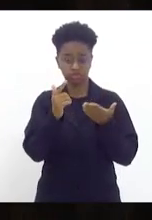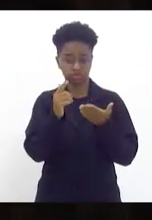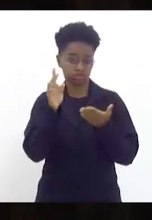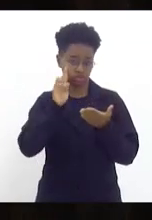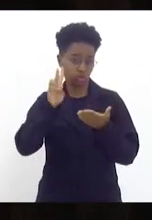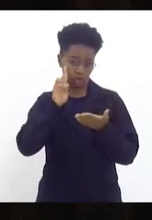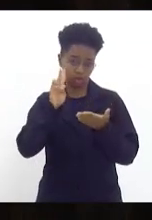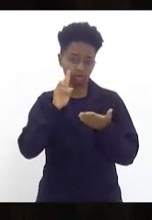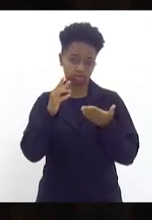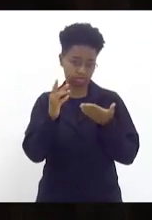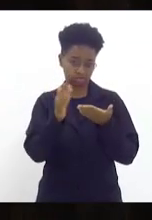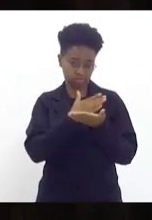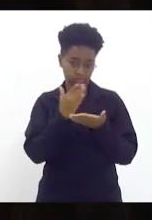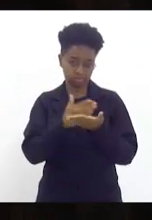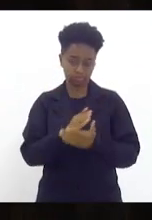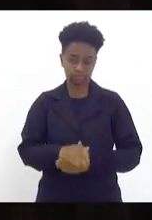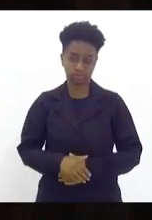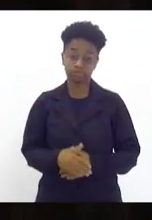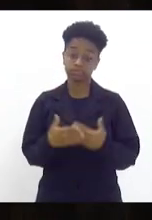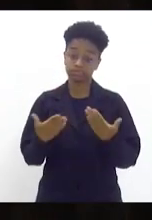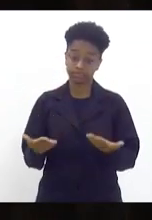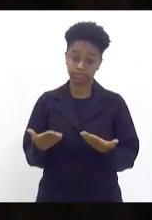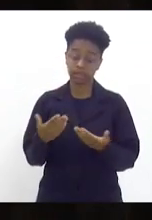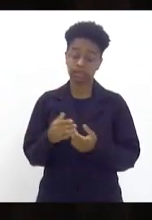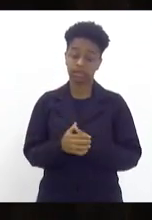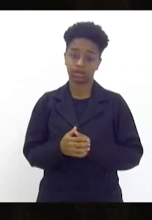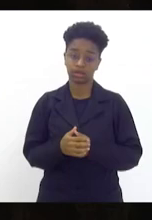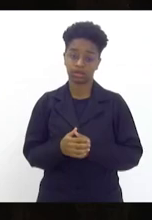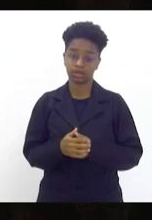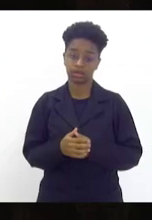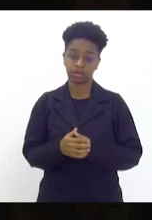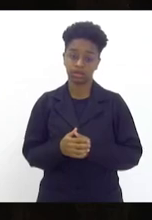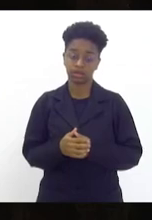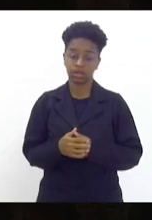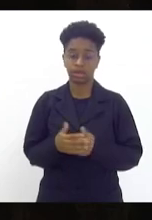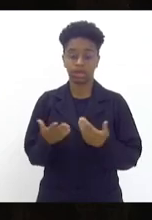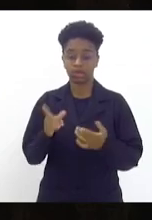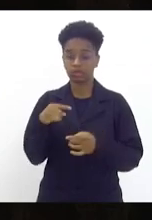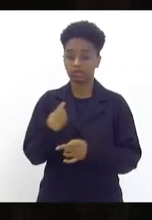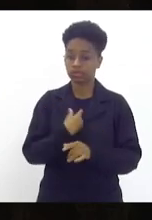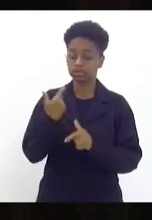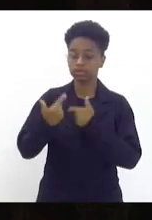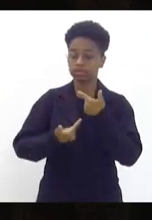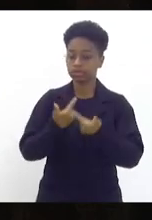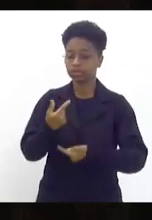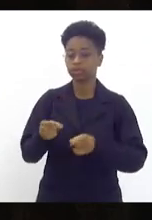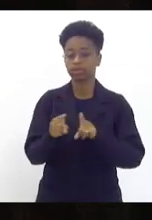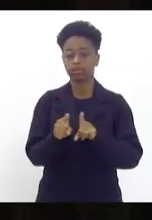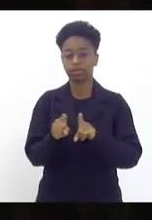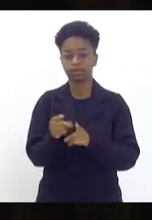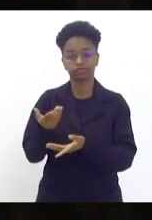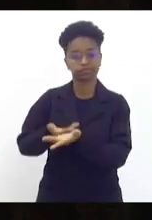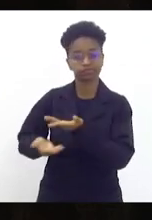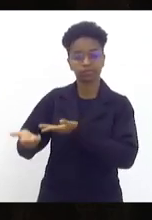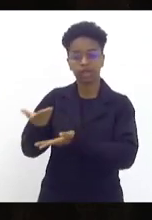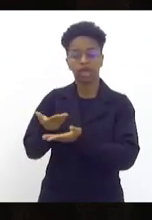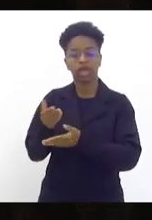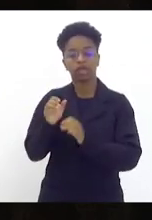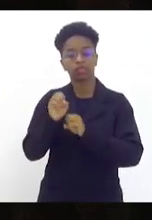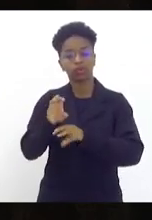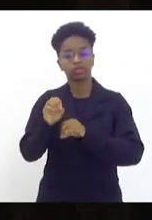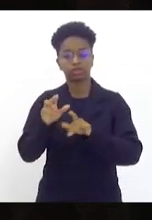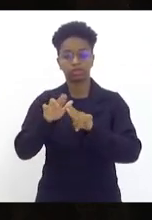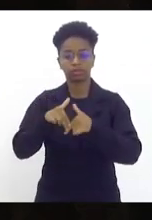filha, que era pequenininha. Então, nesse sentido, nós trabalhamos também um meio de educação através desse